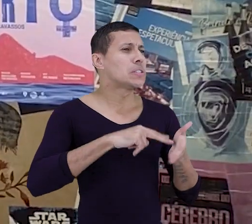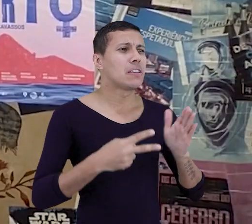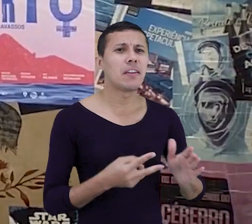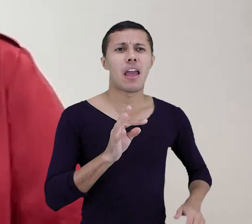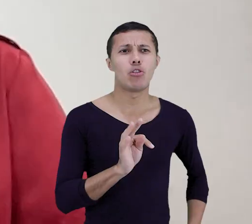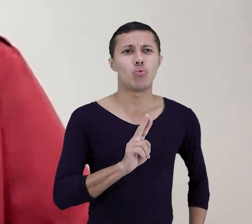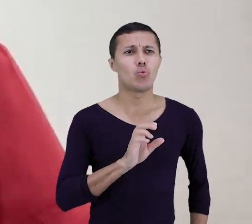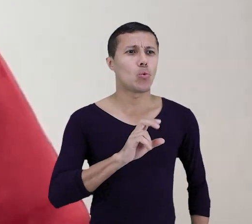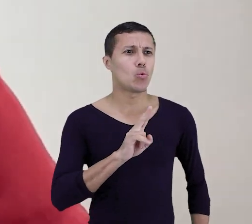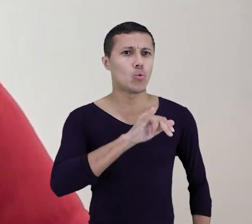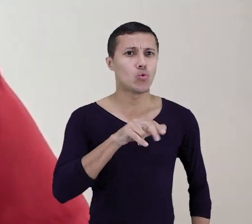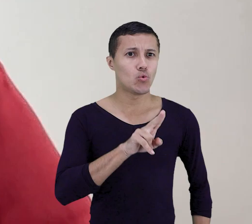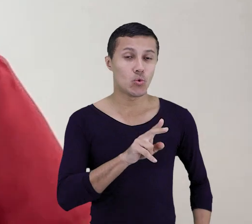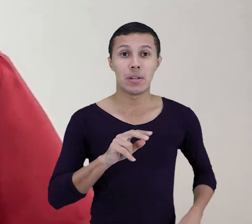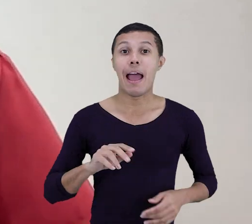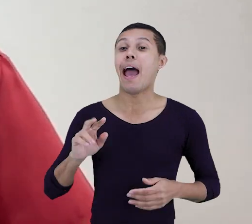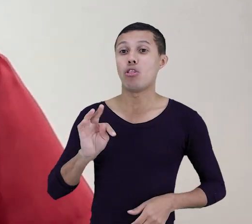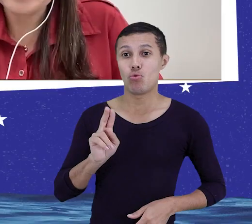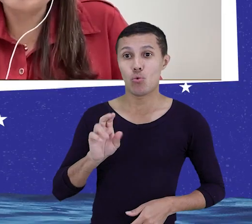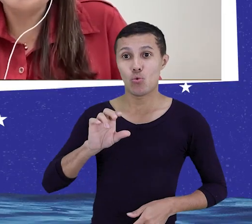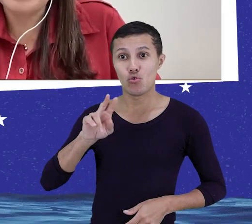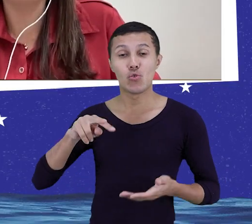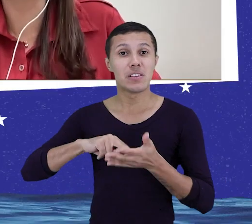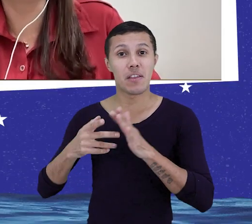significa Tucuju? Tucuju é que nasce no Amapá.